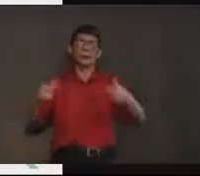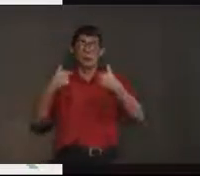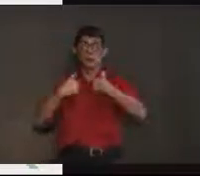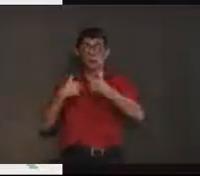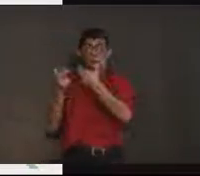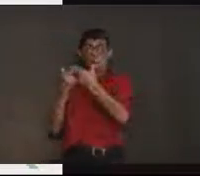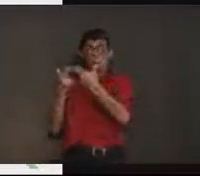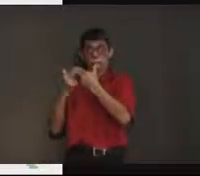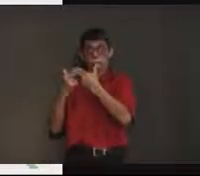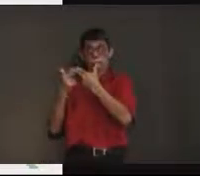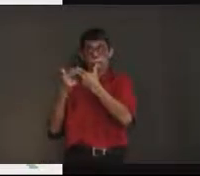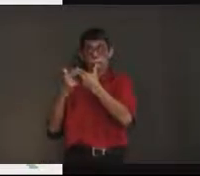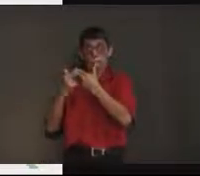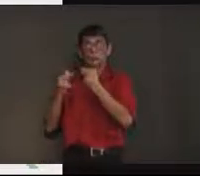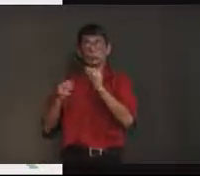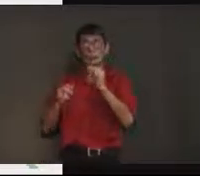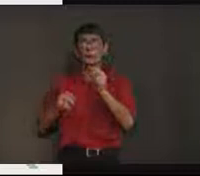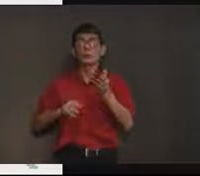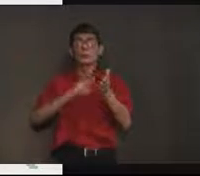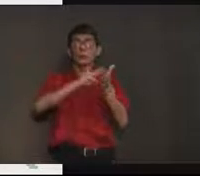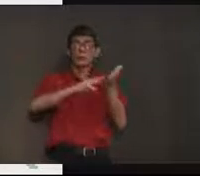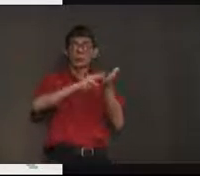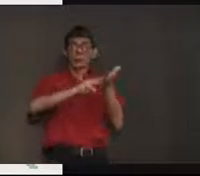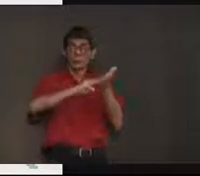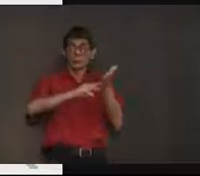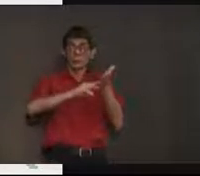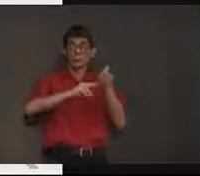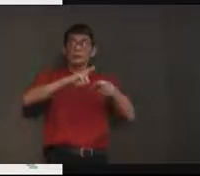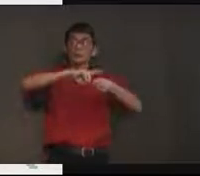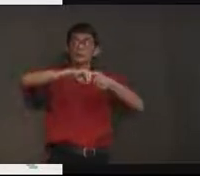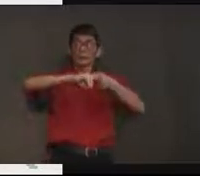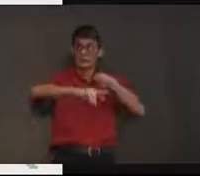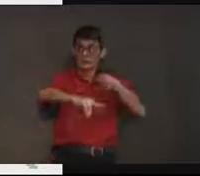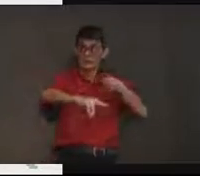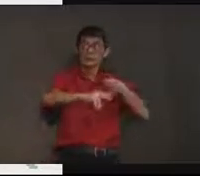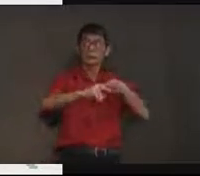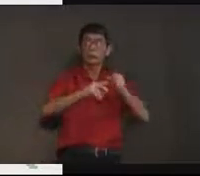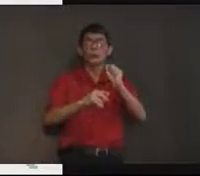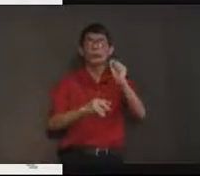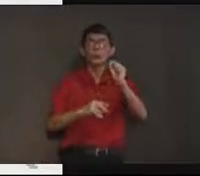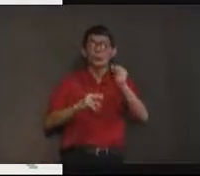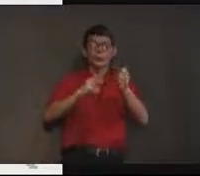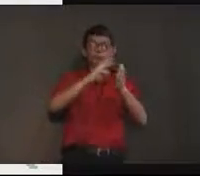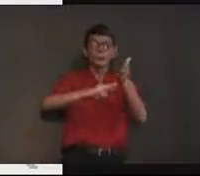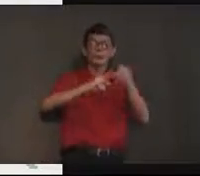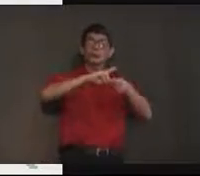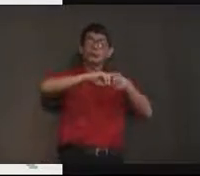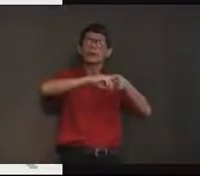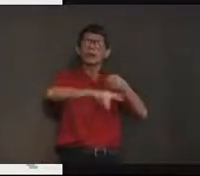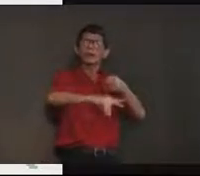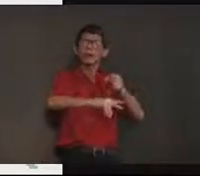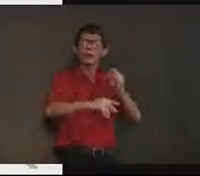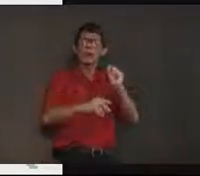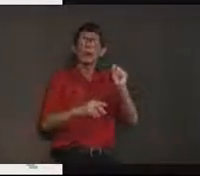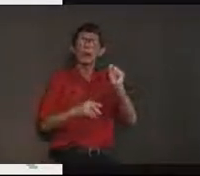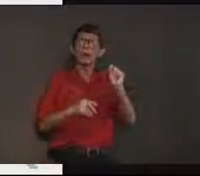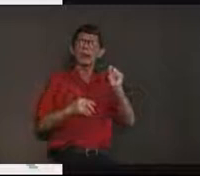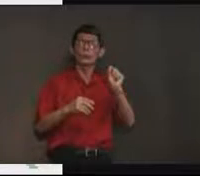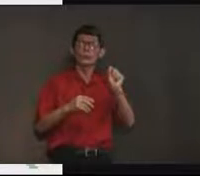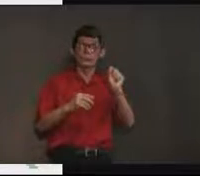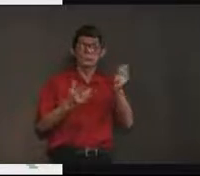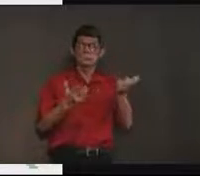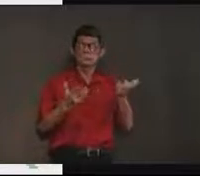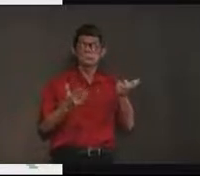que muitos usam os métodos variacionais são métodos que surgem aí as